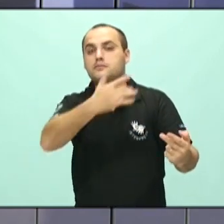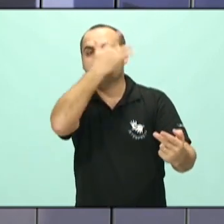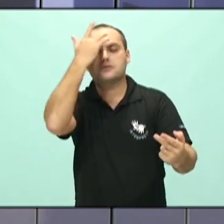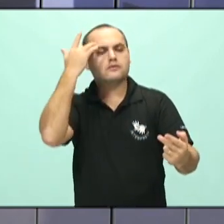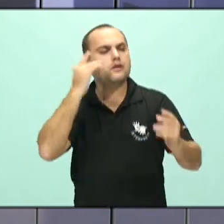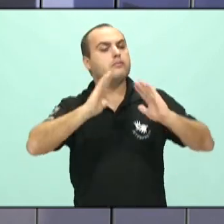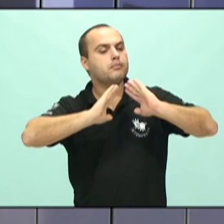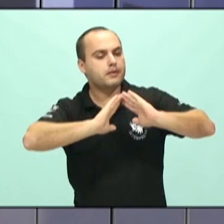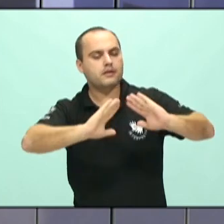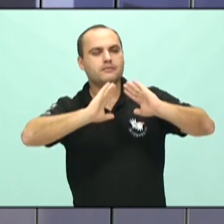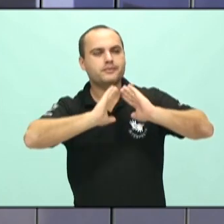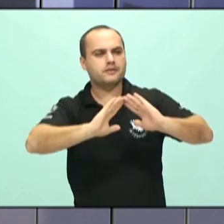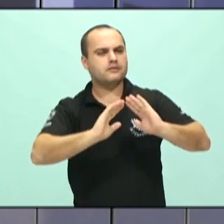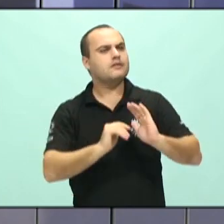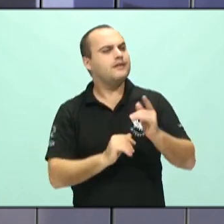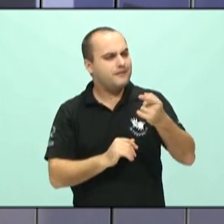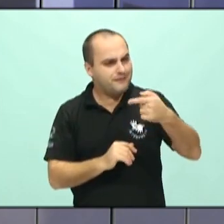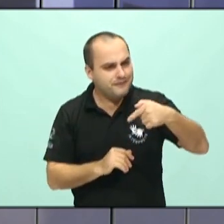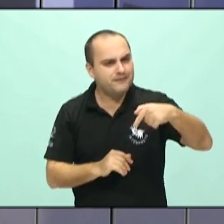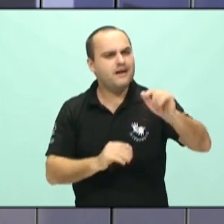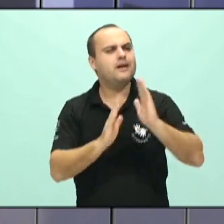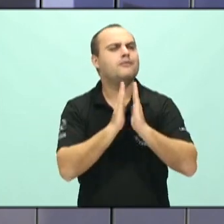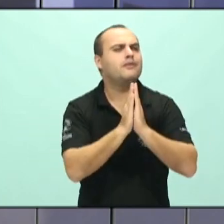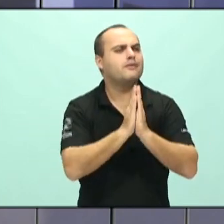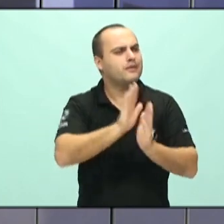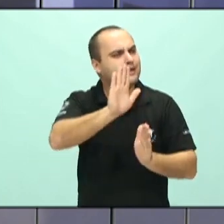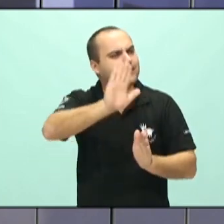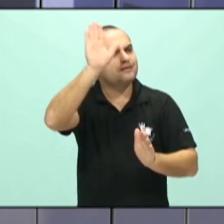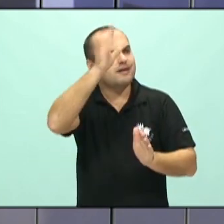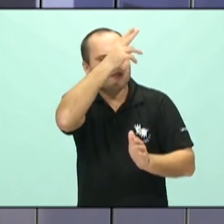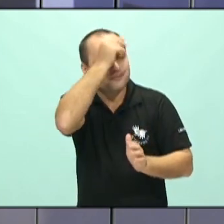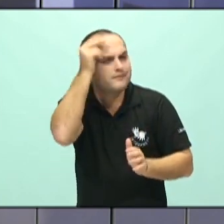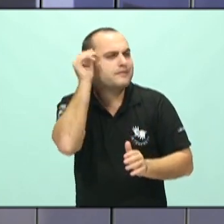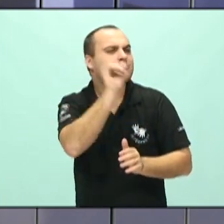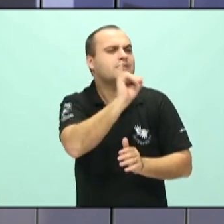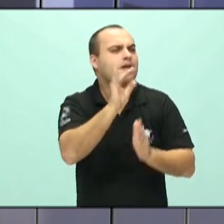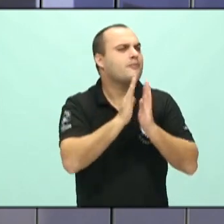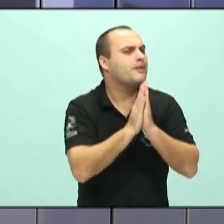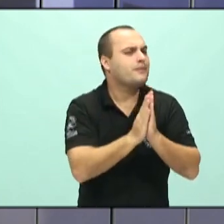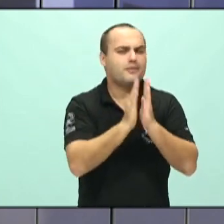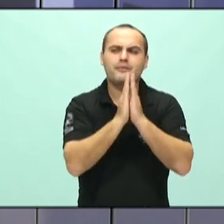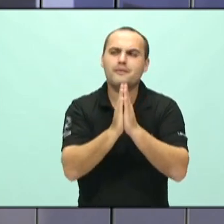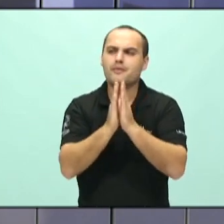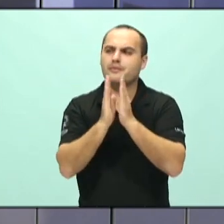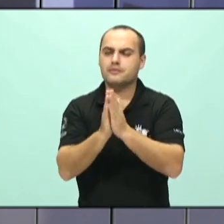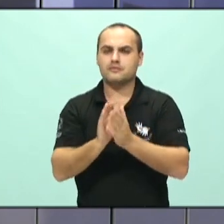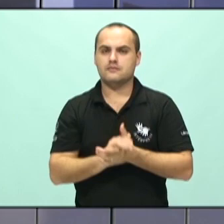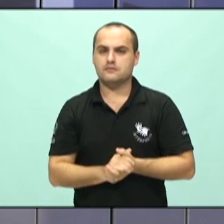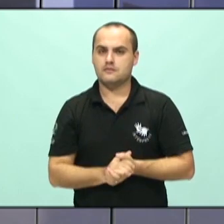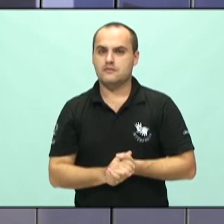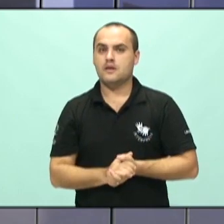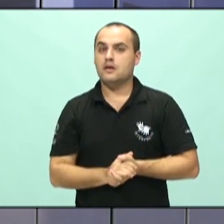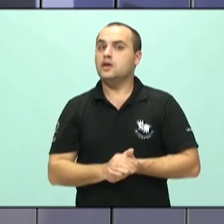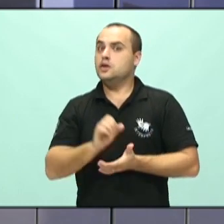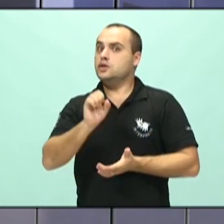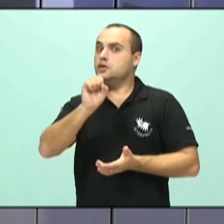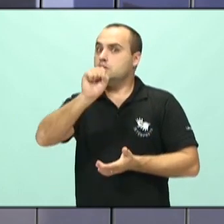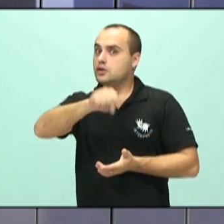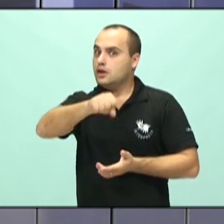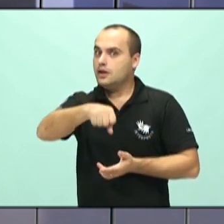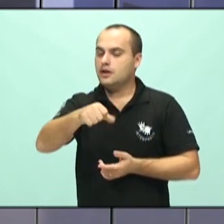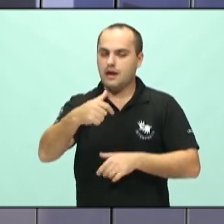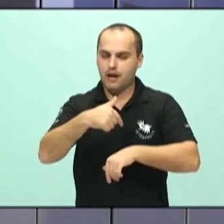pedem isso. Vereador, seja candidato, seja o nosso prefeito de Itajaí. Eu te confesso que isso nos enche de